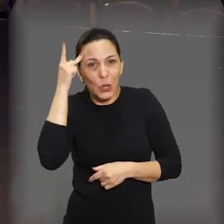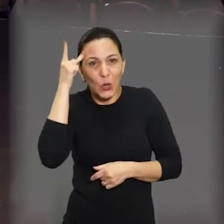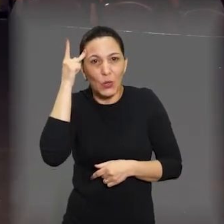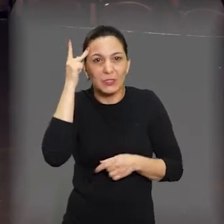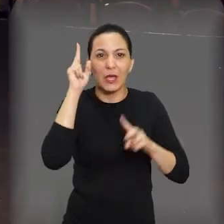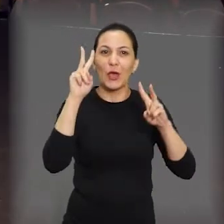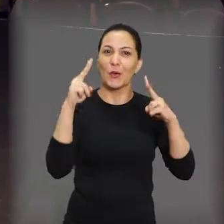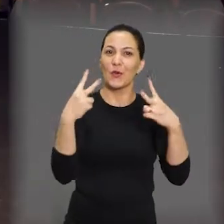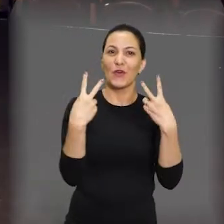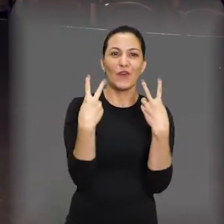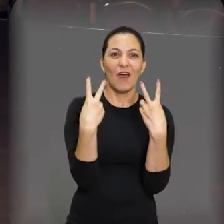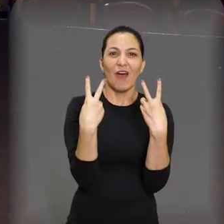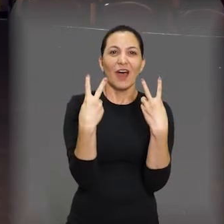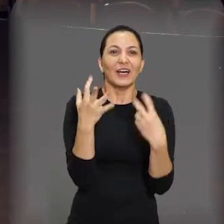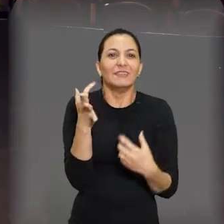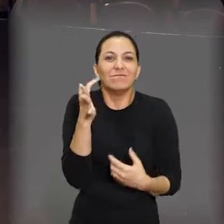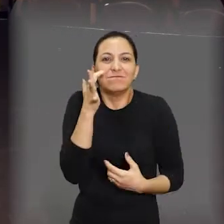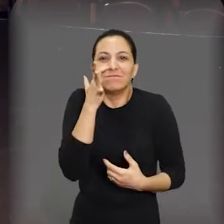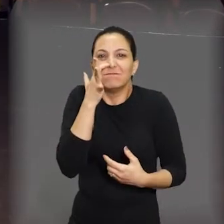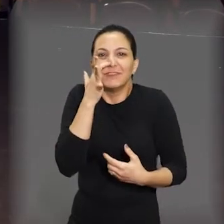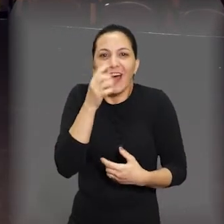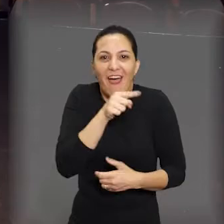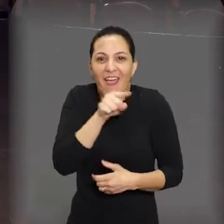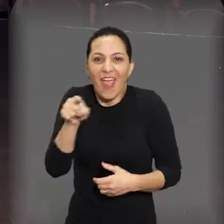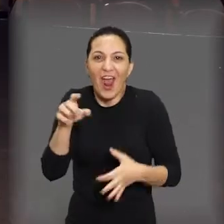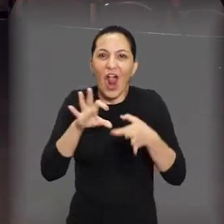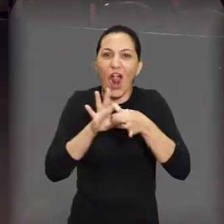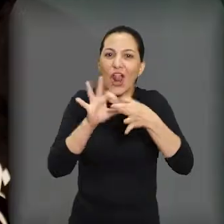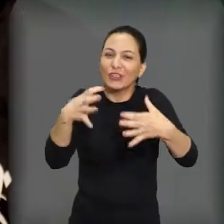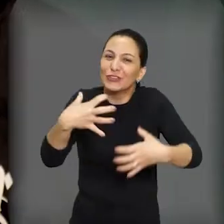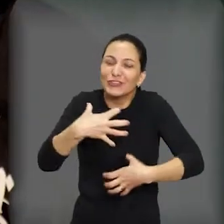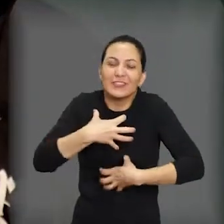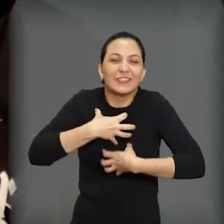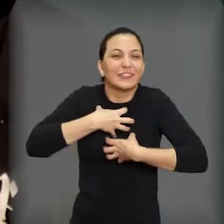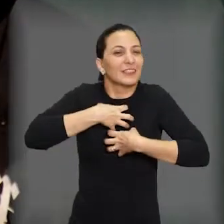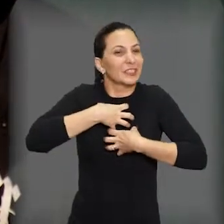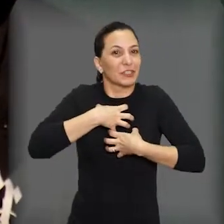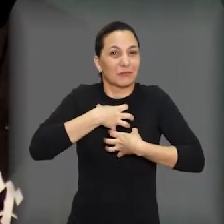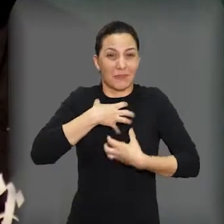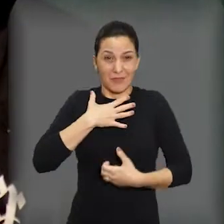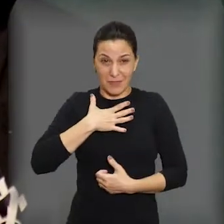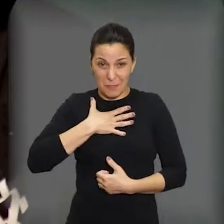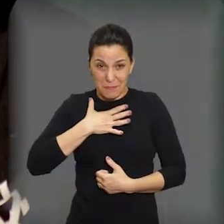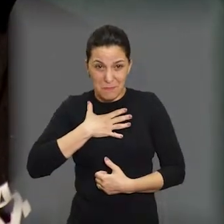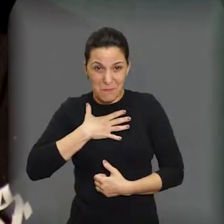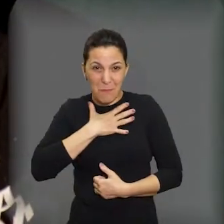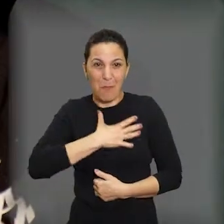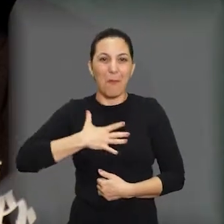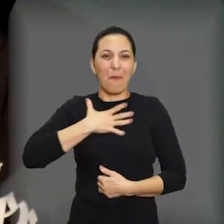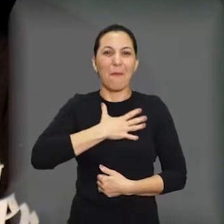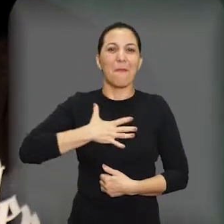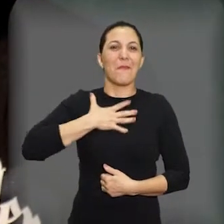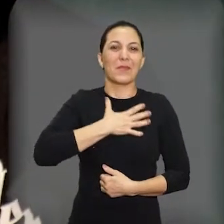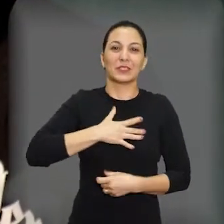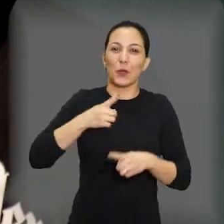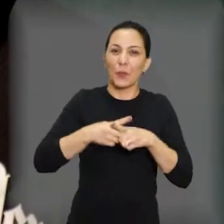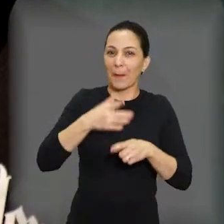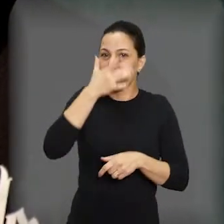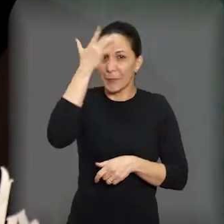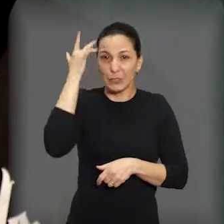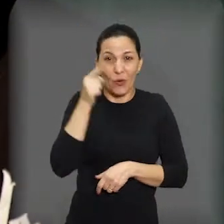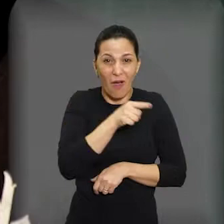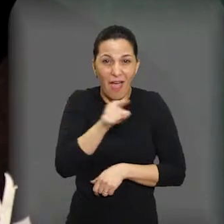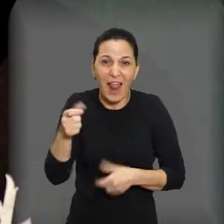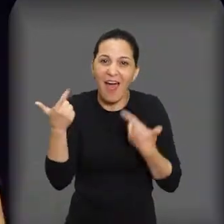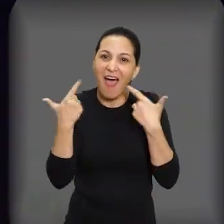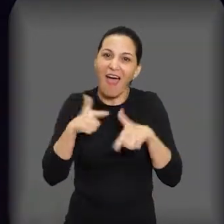comédia até porque quando você se apresenta no palco com uma comédia, a catarse do público é uma coisa mais